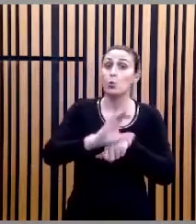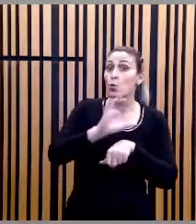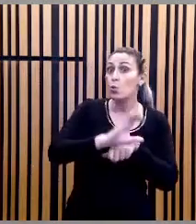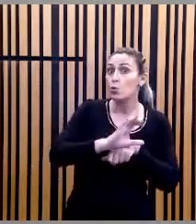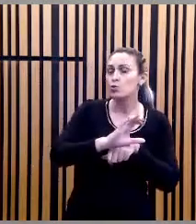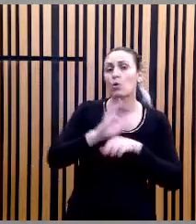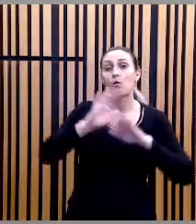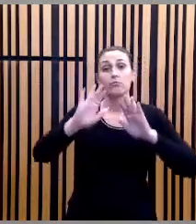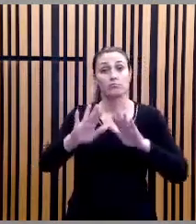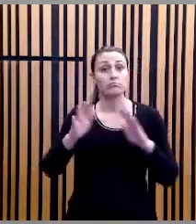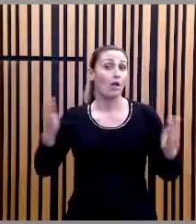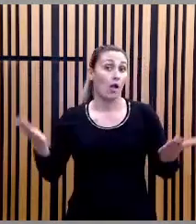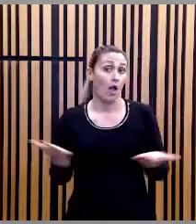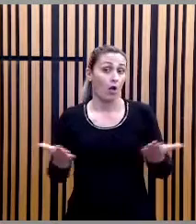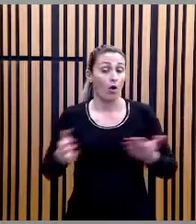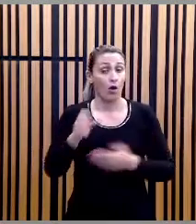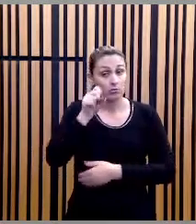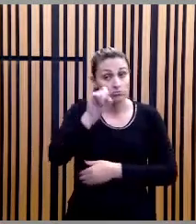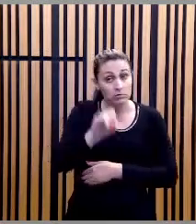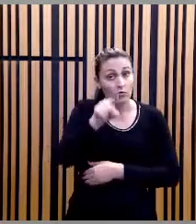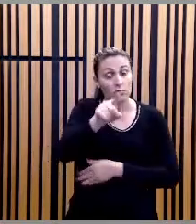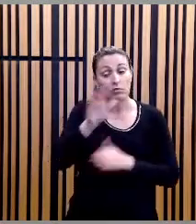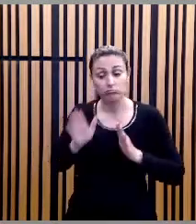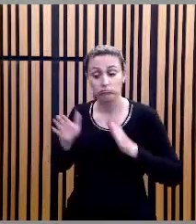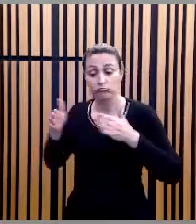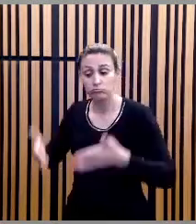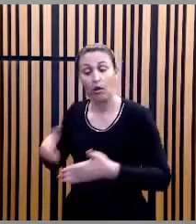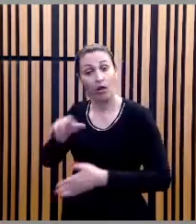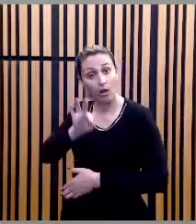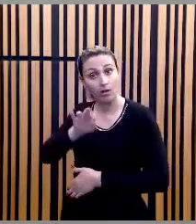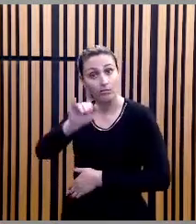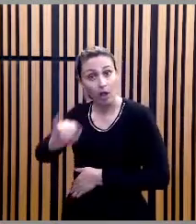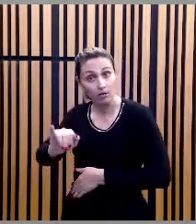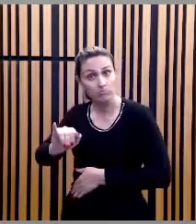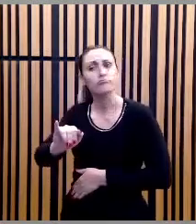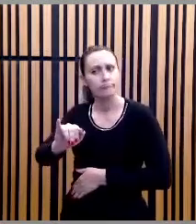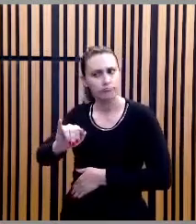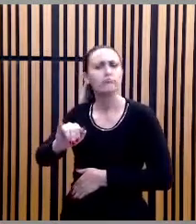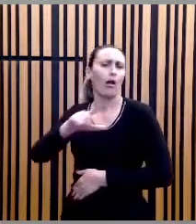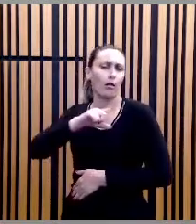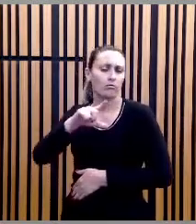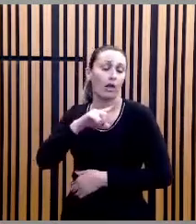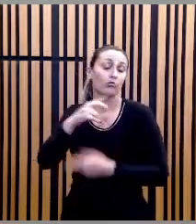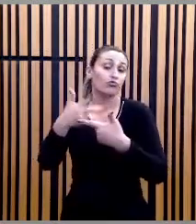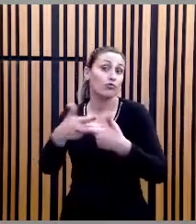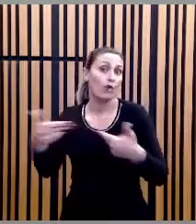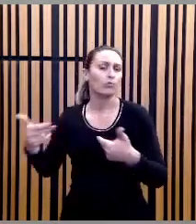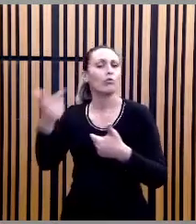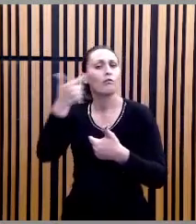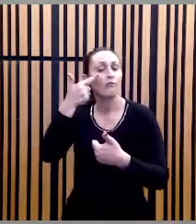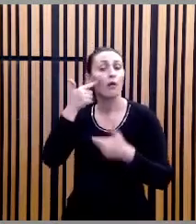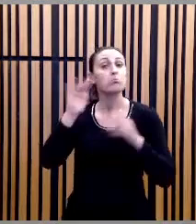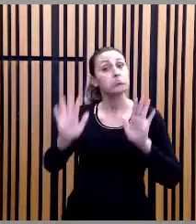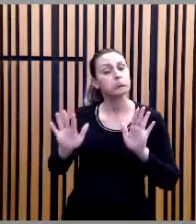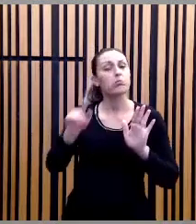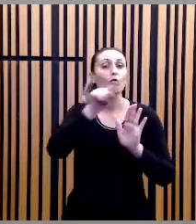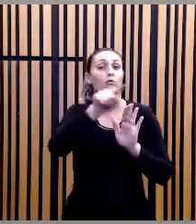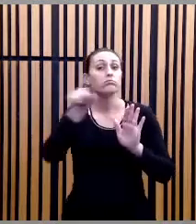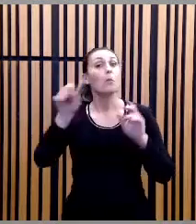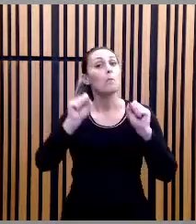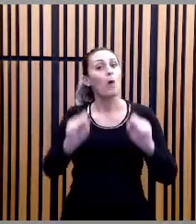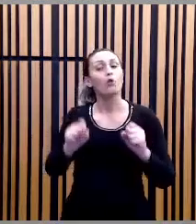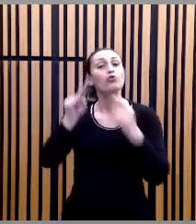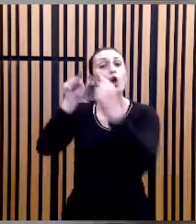Óbvio, se vocês forem para TI, vocês, digamos assim, já têm direcionamento, vocês procurariam uma empresa